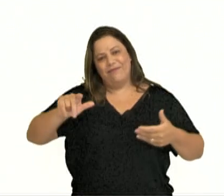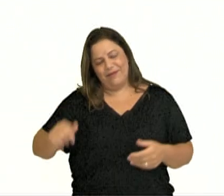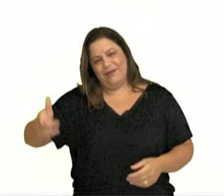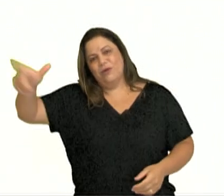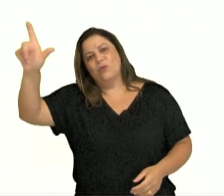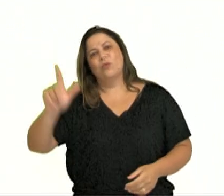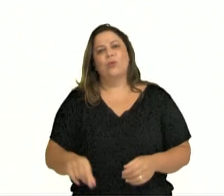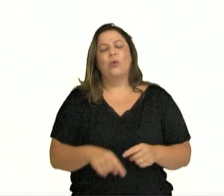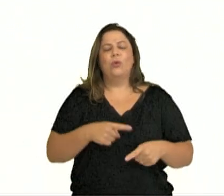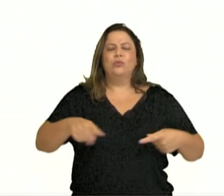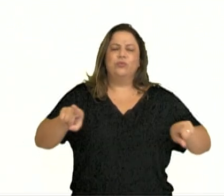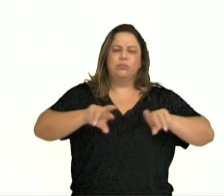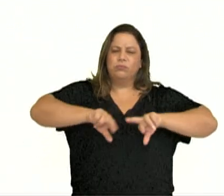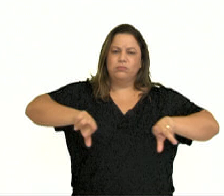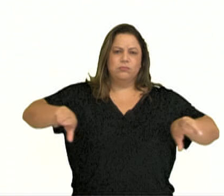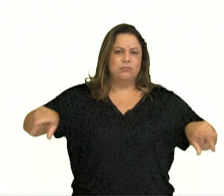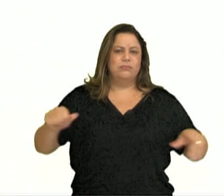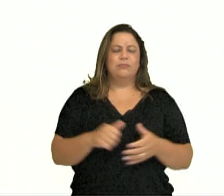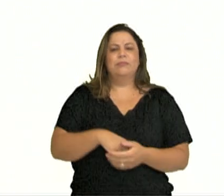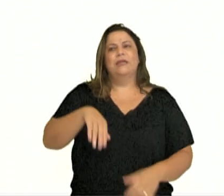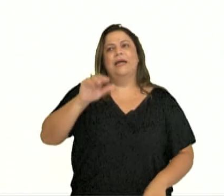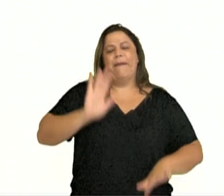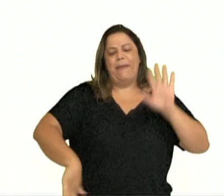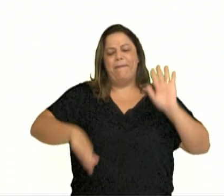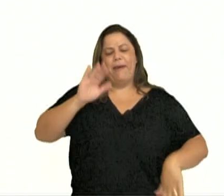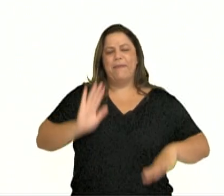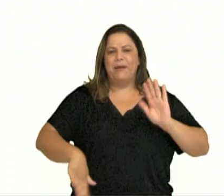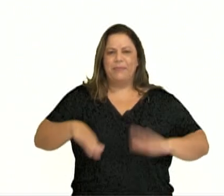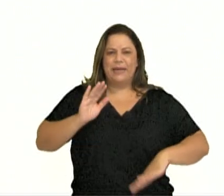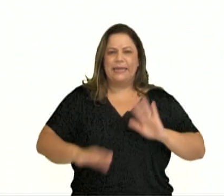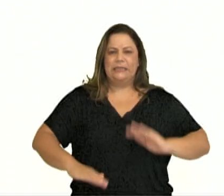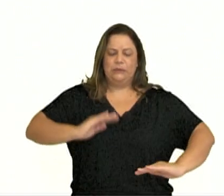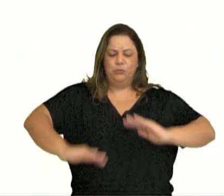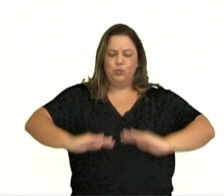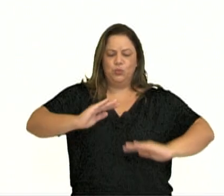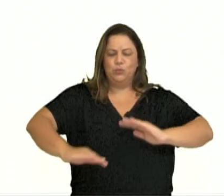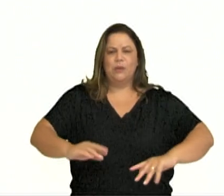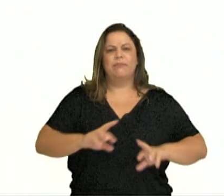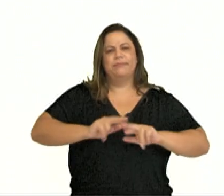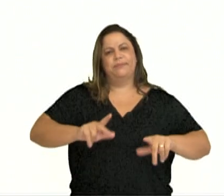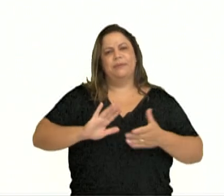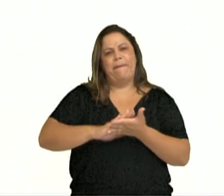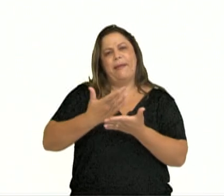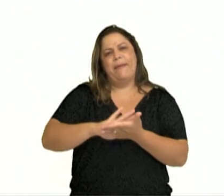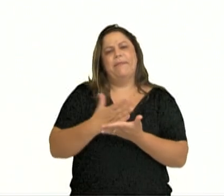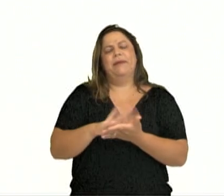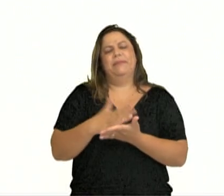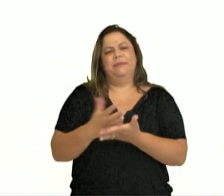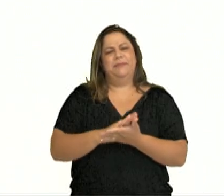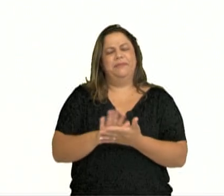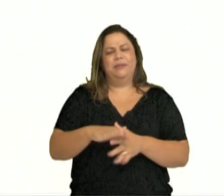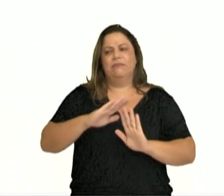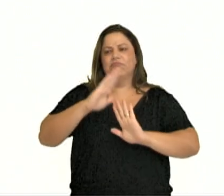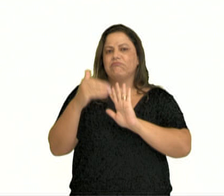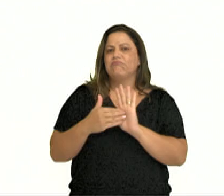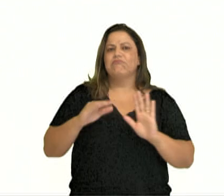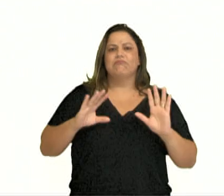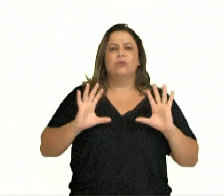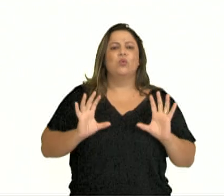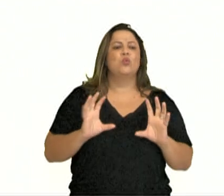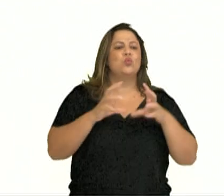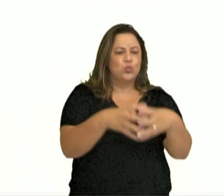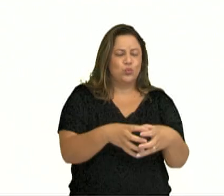outros instrumentos de percussão. O atabaque, o tambor, o tamborim, a cuíca, todos esses